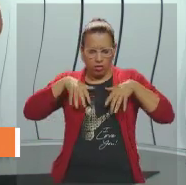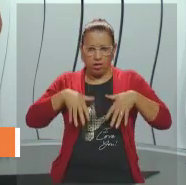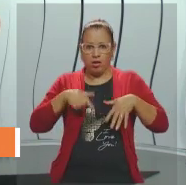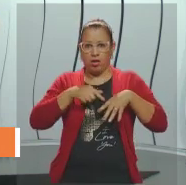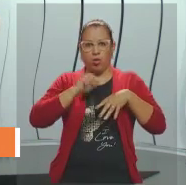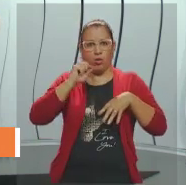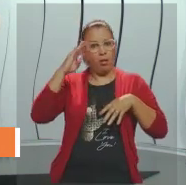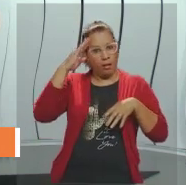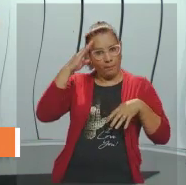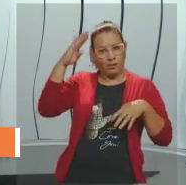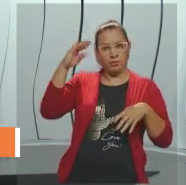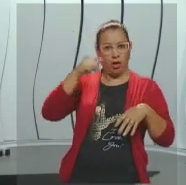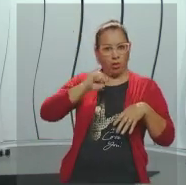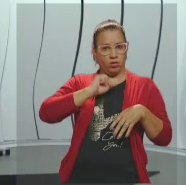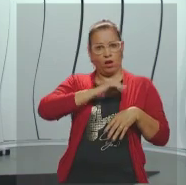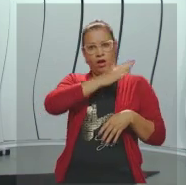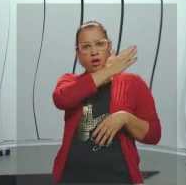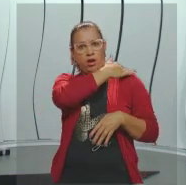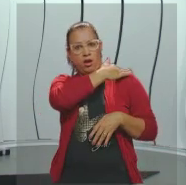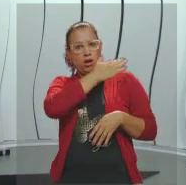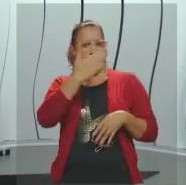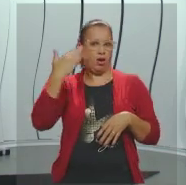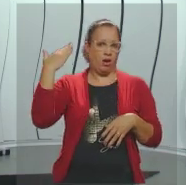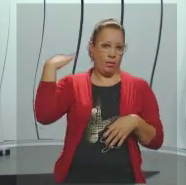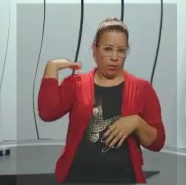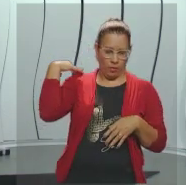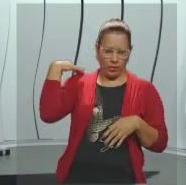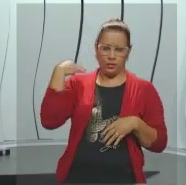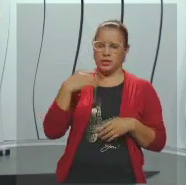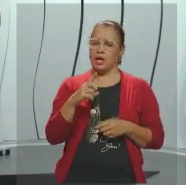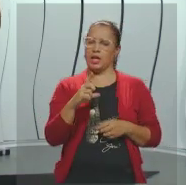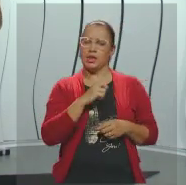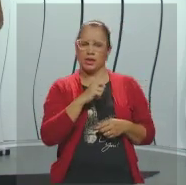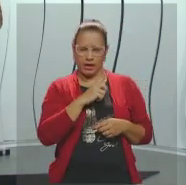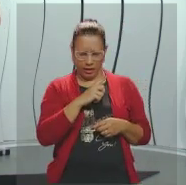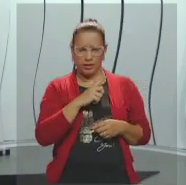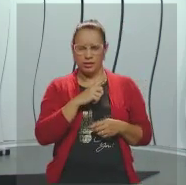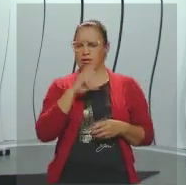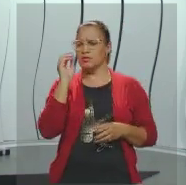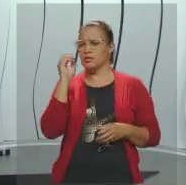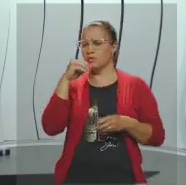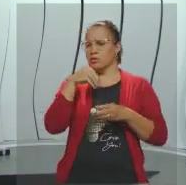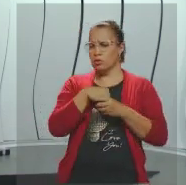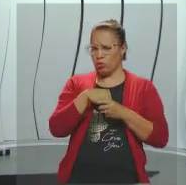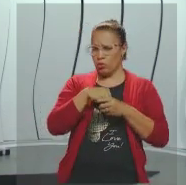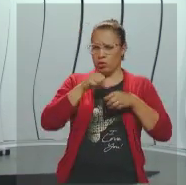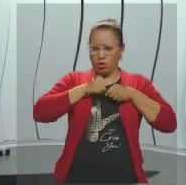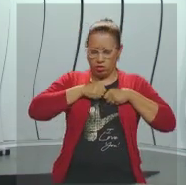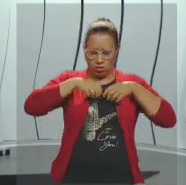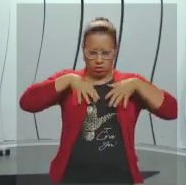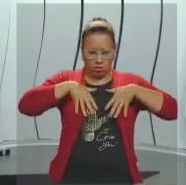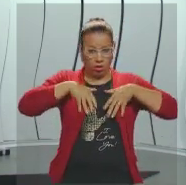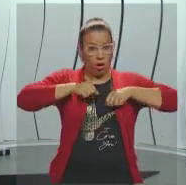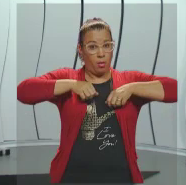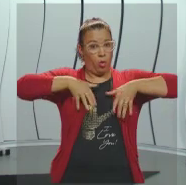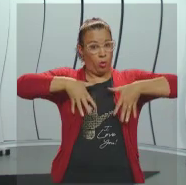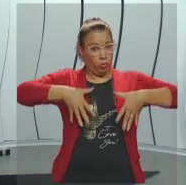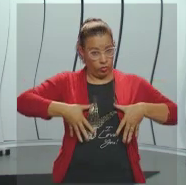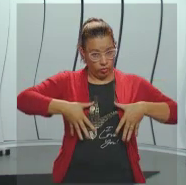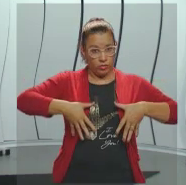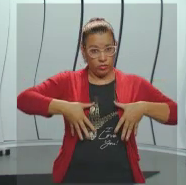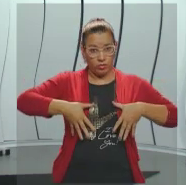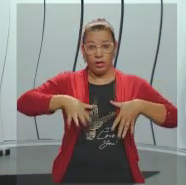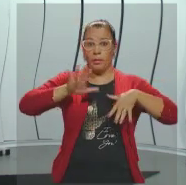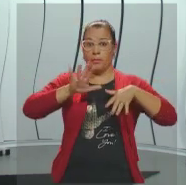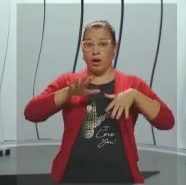dos pulmões. Então os pulmões, eles têm em seu interior brônquios e bronquíolos, mas